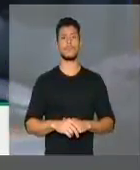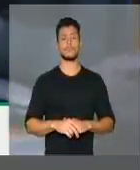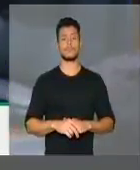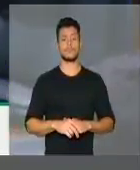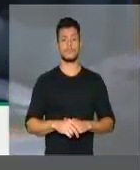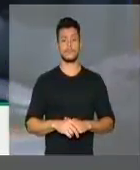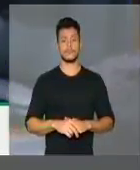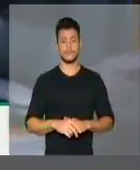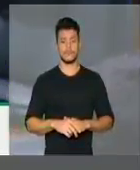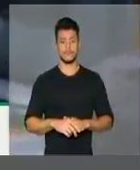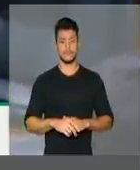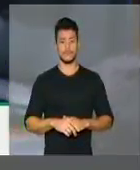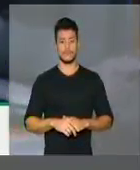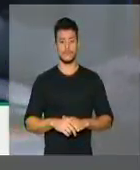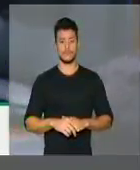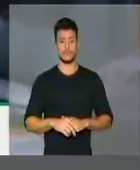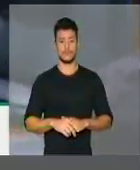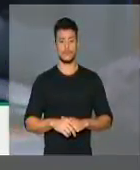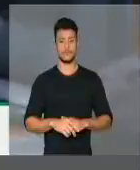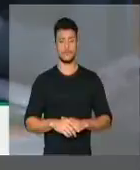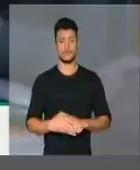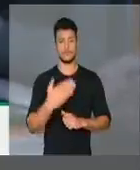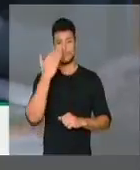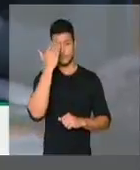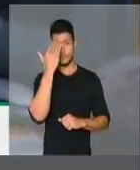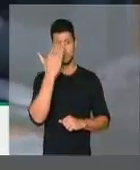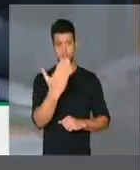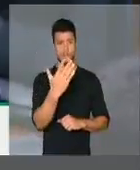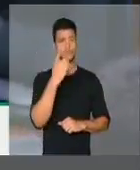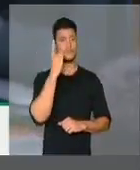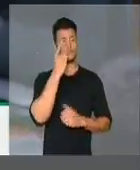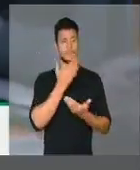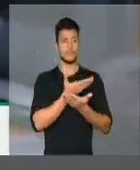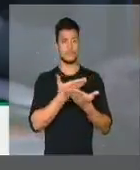atividade do nosso país. Muito obrigado, Tereza, aos parlamentares e parabéns, presidente.